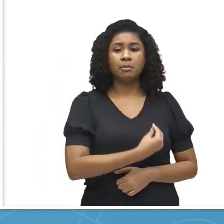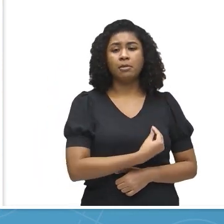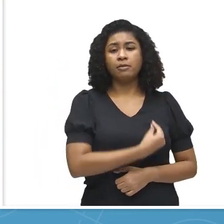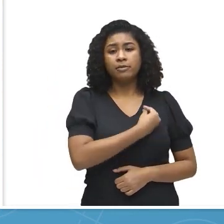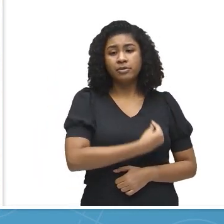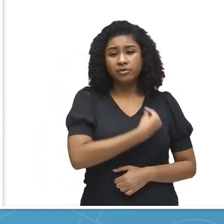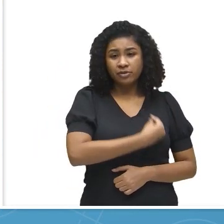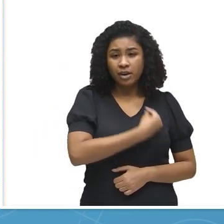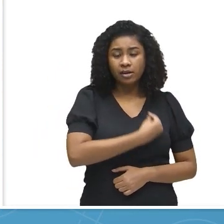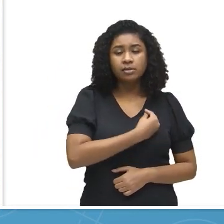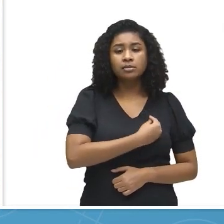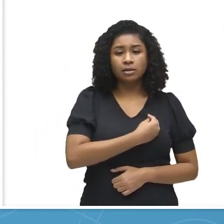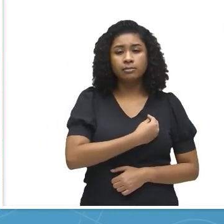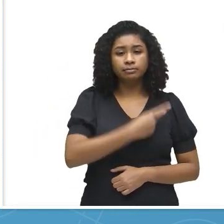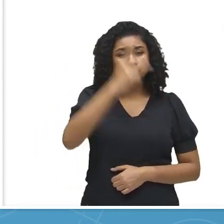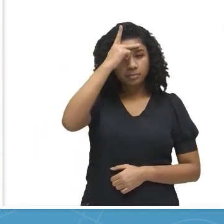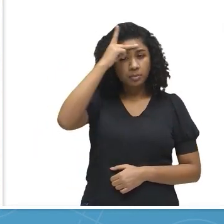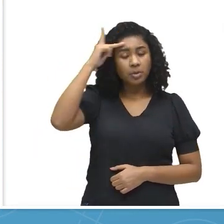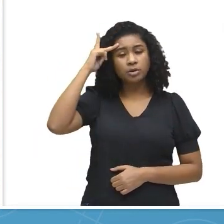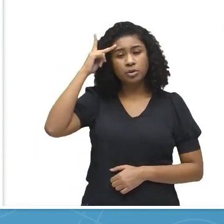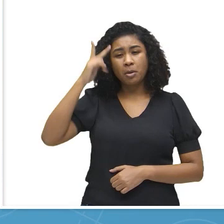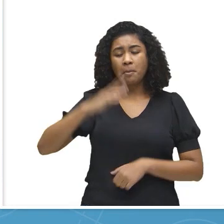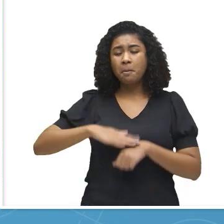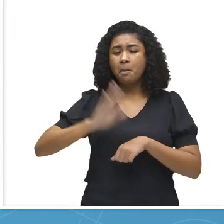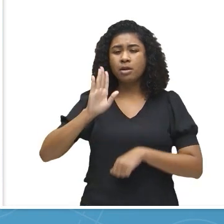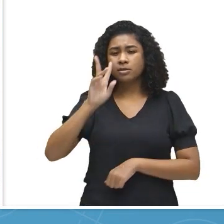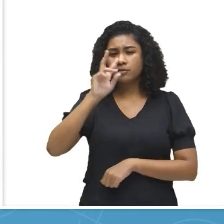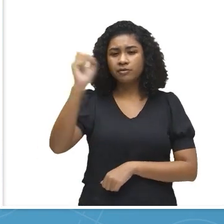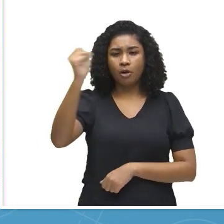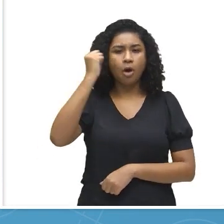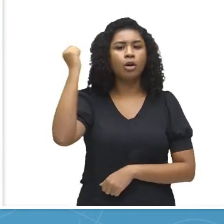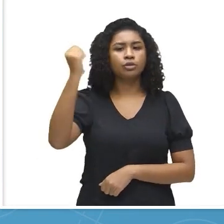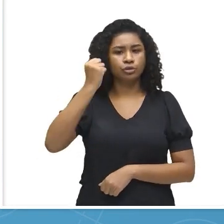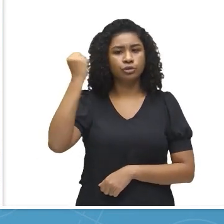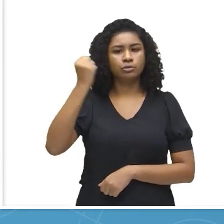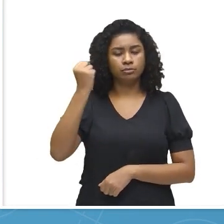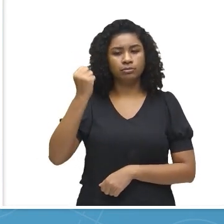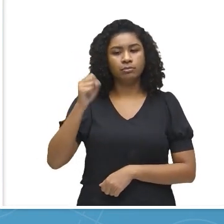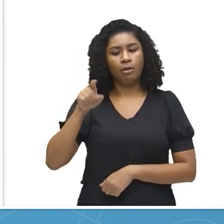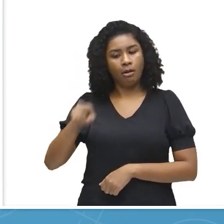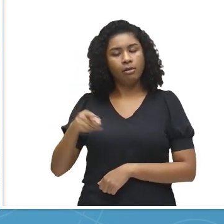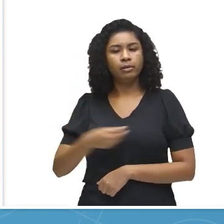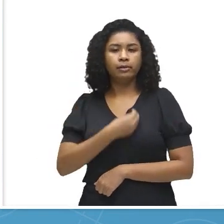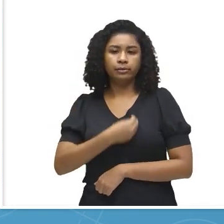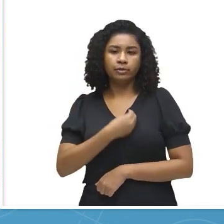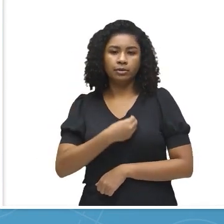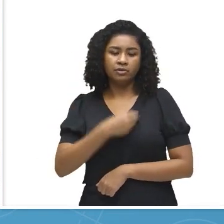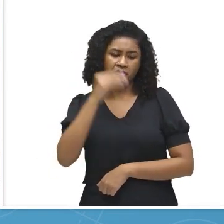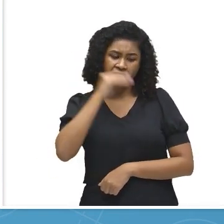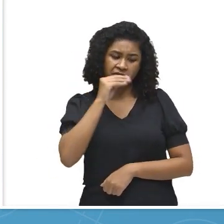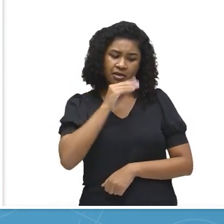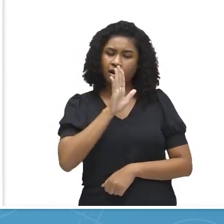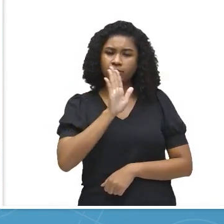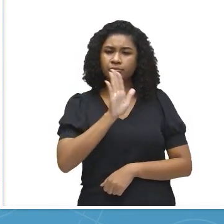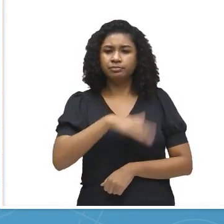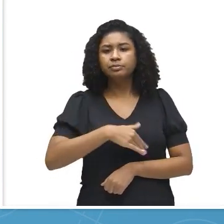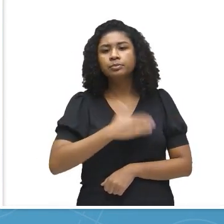do indivíduo mais apto. Essa teoria foi utilizada basicamente para justificar